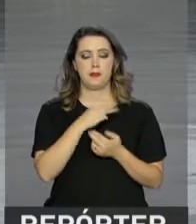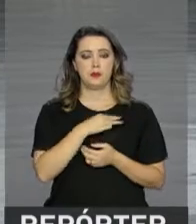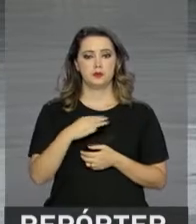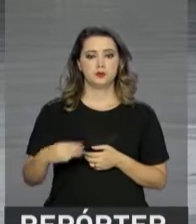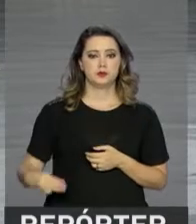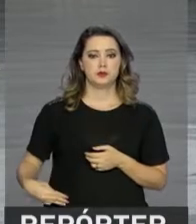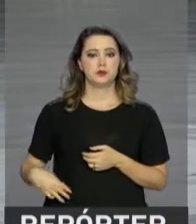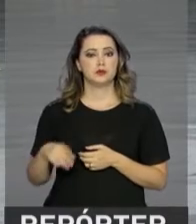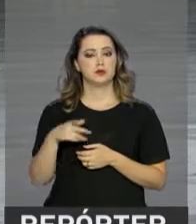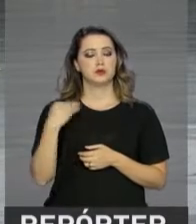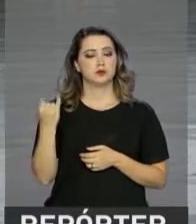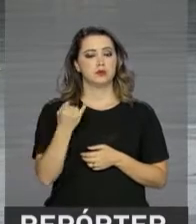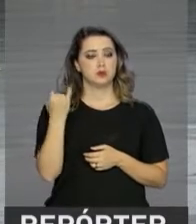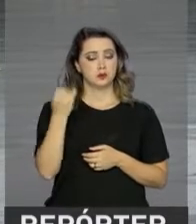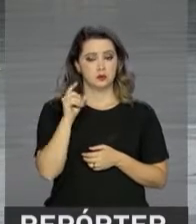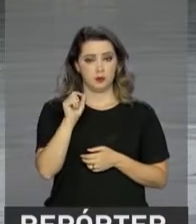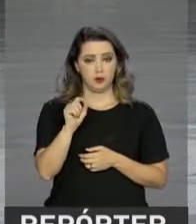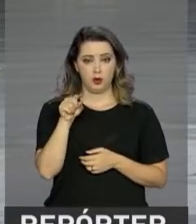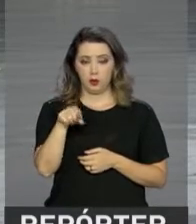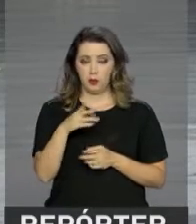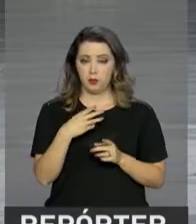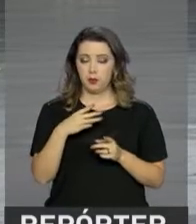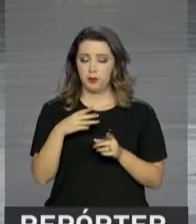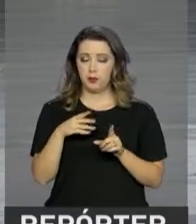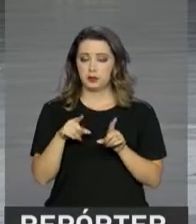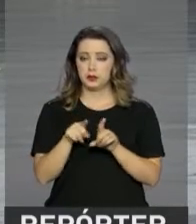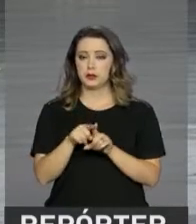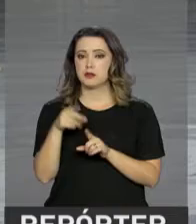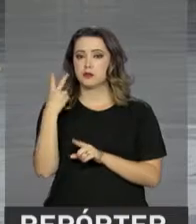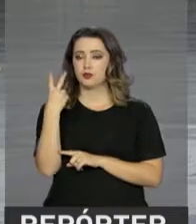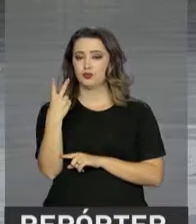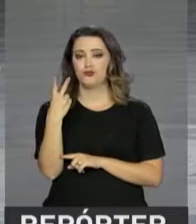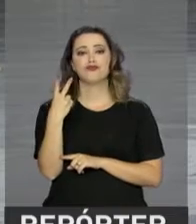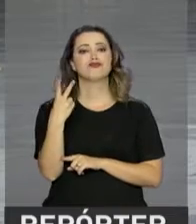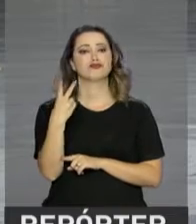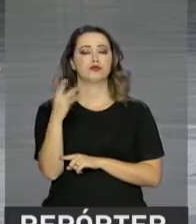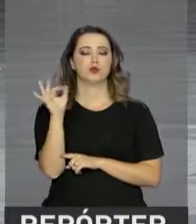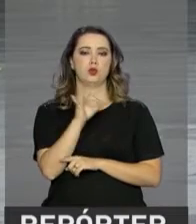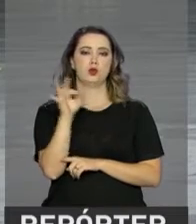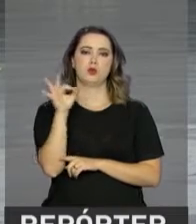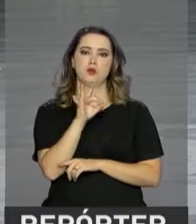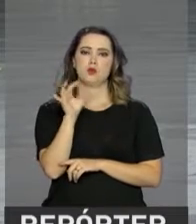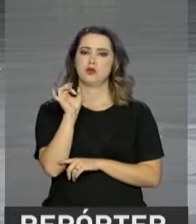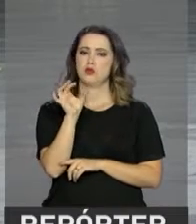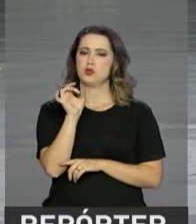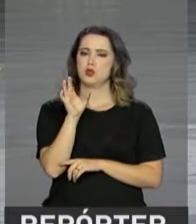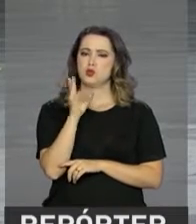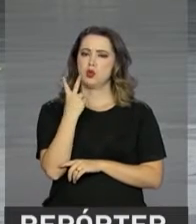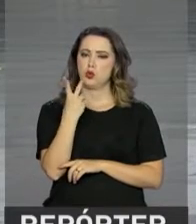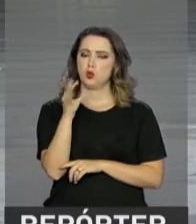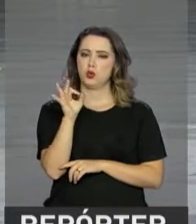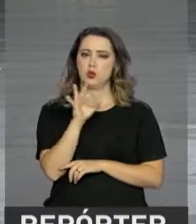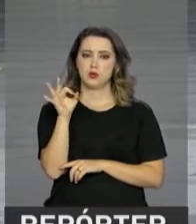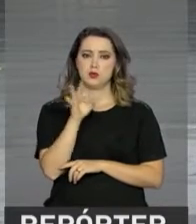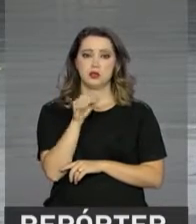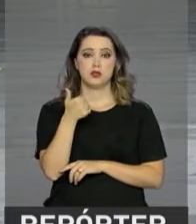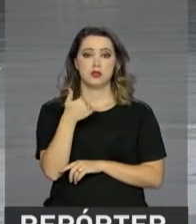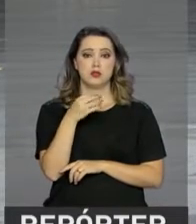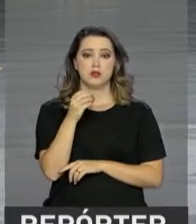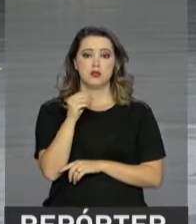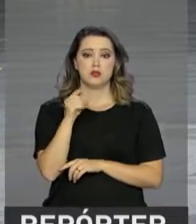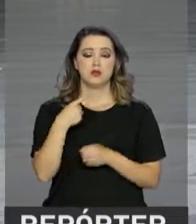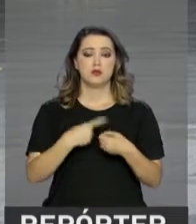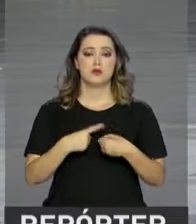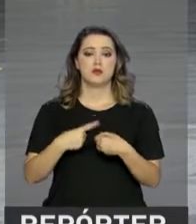ministro Raul Jungmann destacou aí que cerca de 2% dos municípios brasileiros, o que corresponde aí a pouco mais de 100 municípios